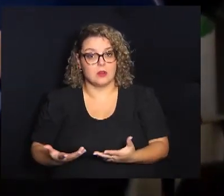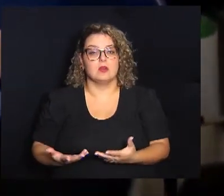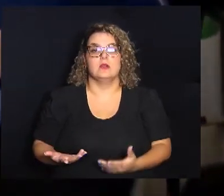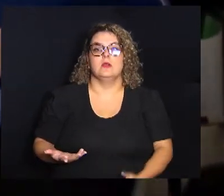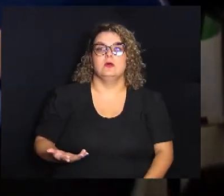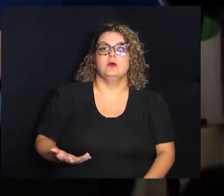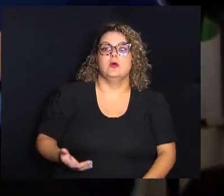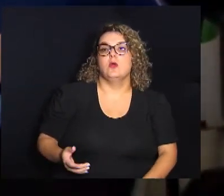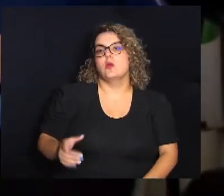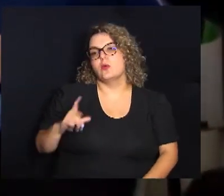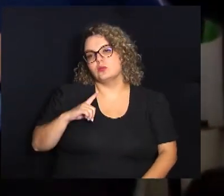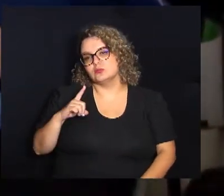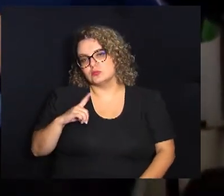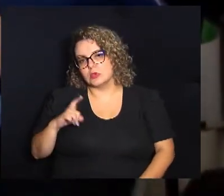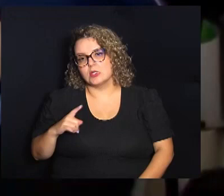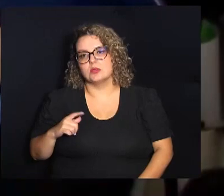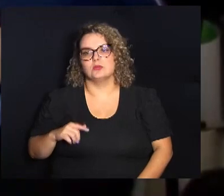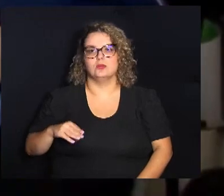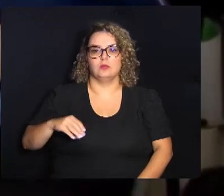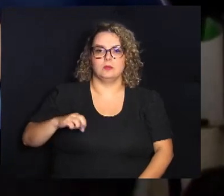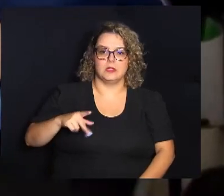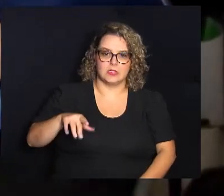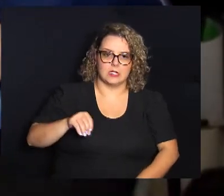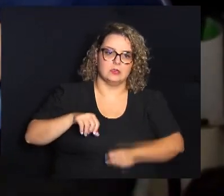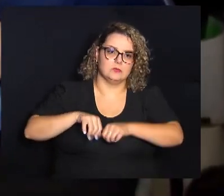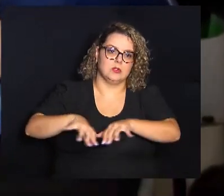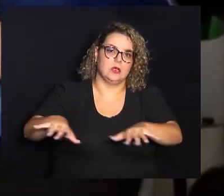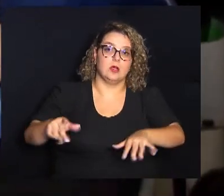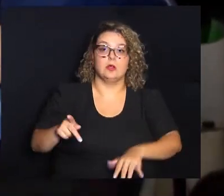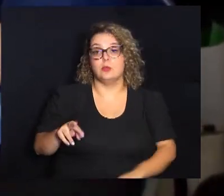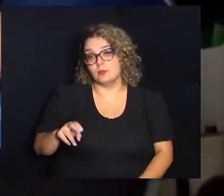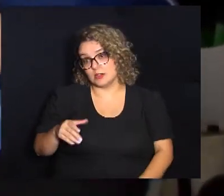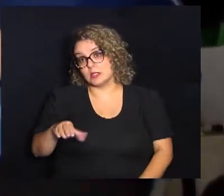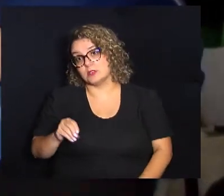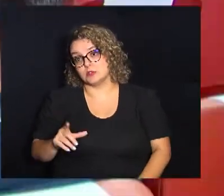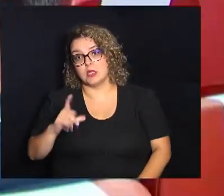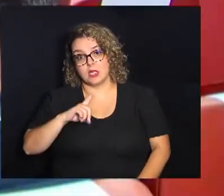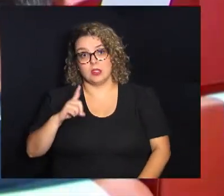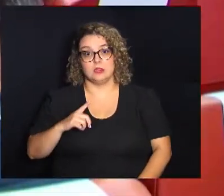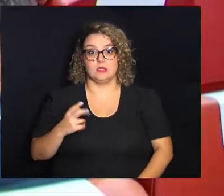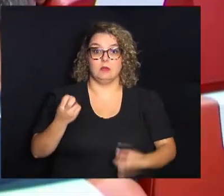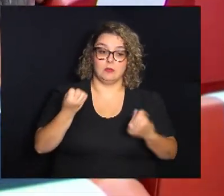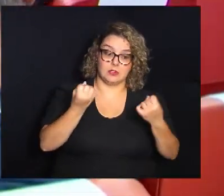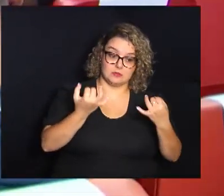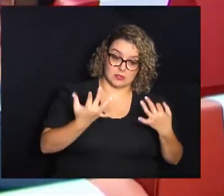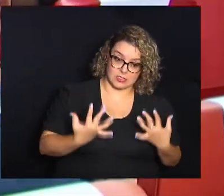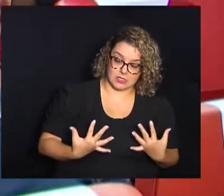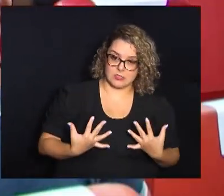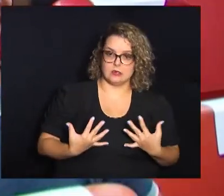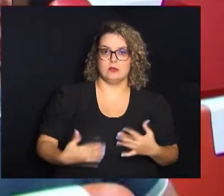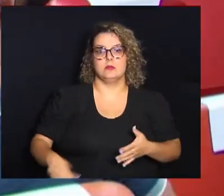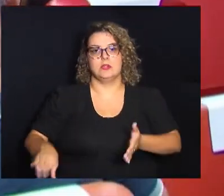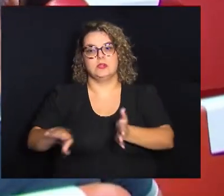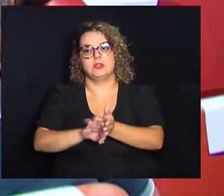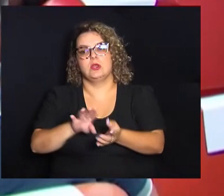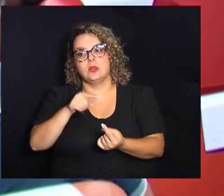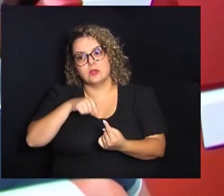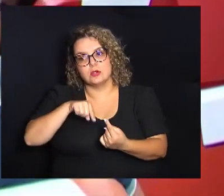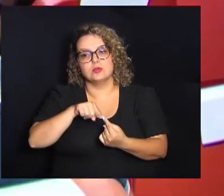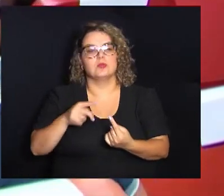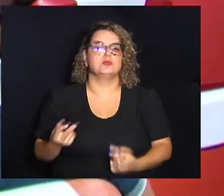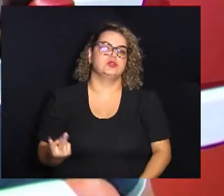desse serviço no mercado, o preço, e aí existe toda uma orientação para ele chegar no valor que ele acha